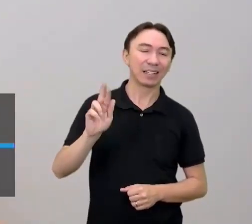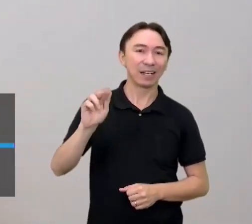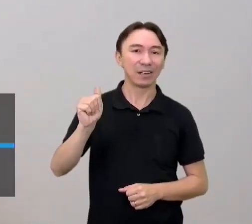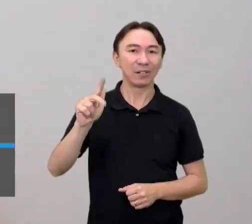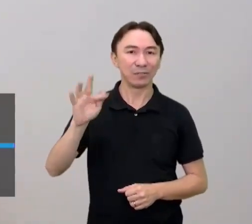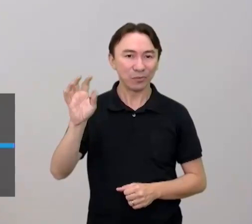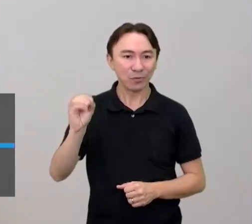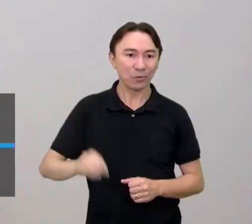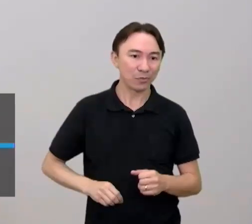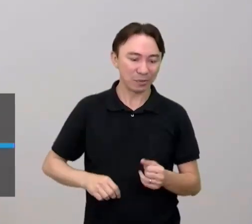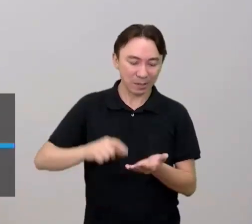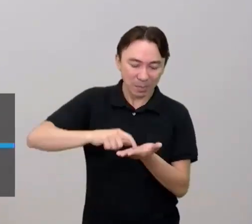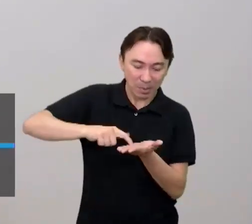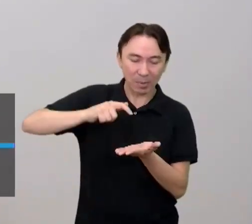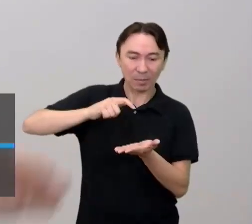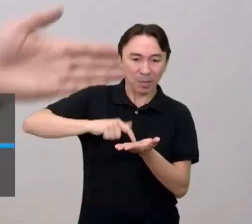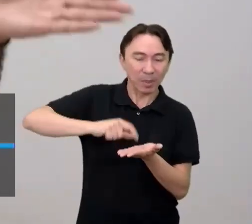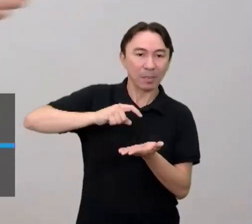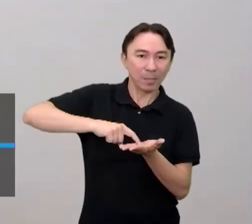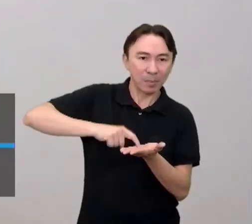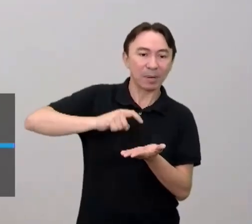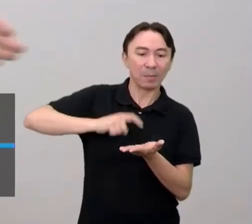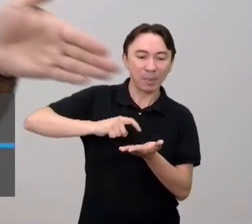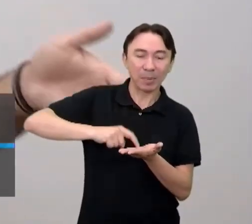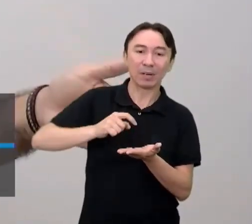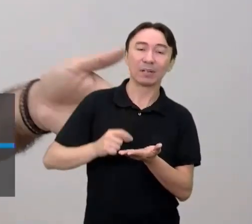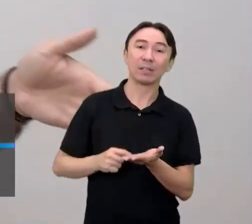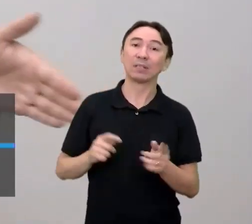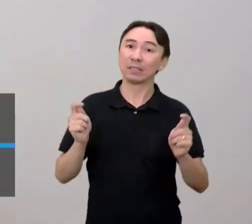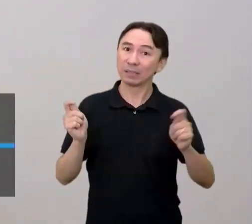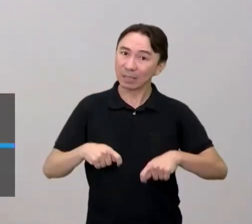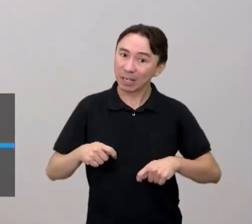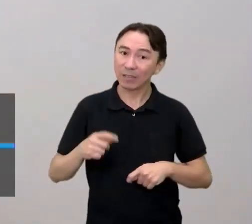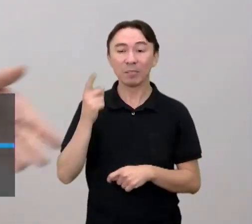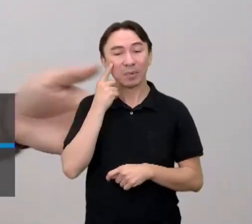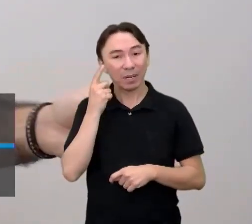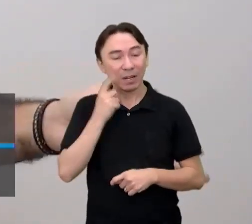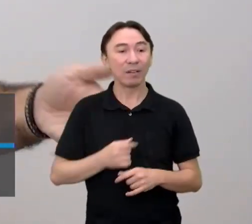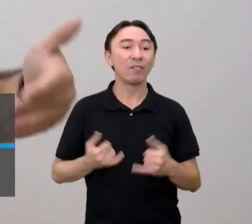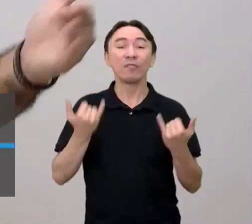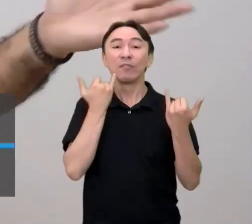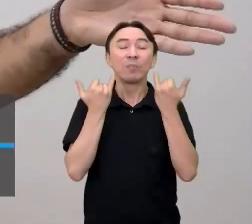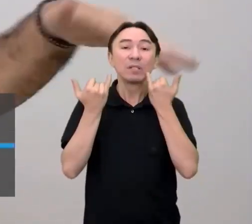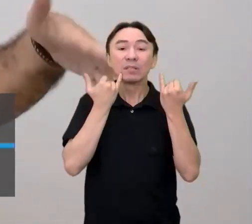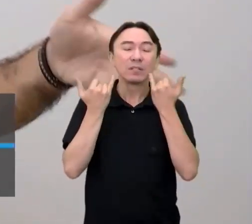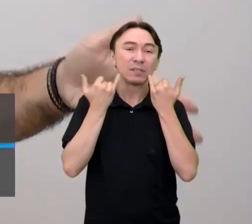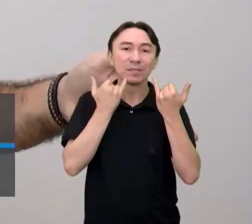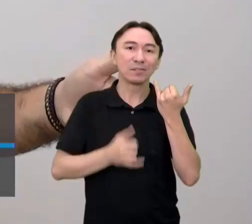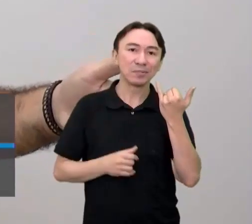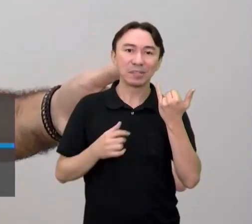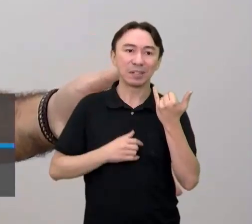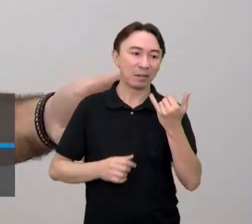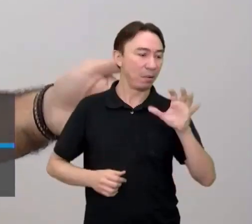a troca de informações entre dois continentes. Antes levava coisa de 2